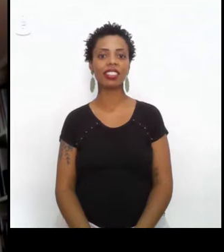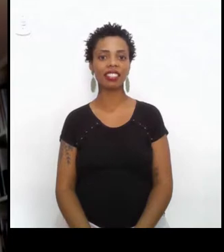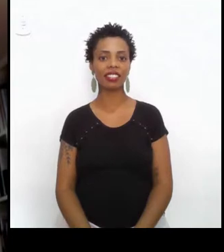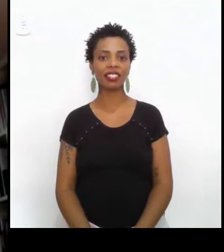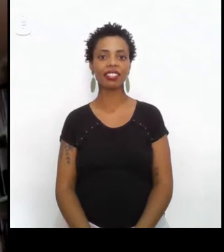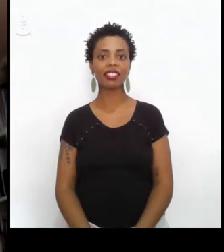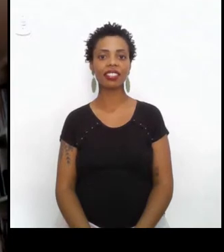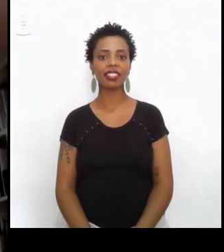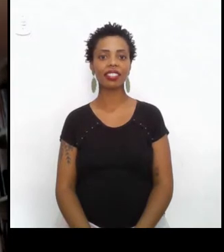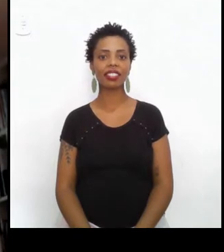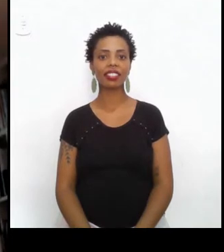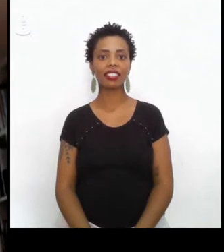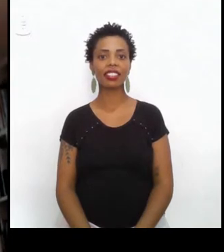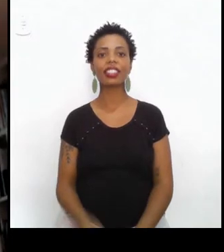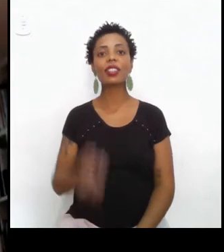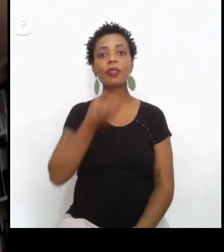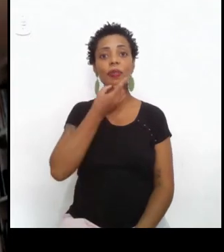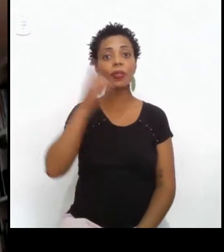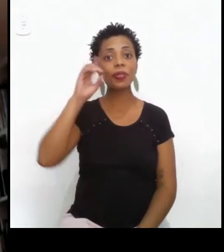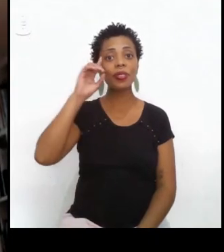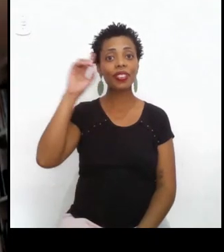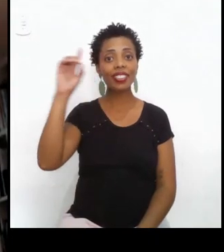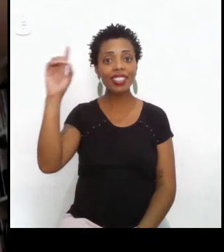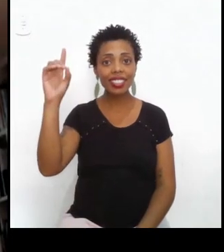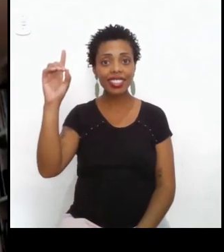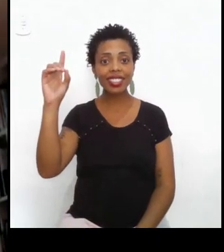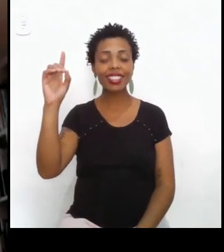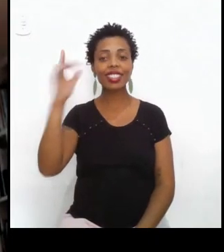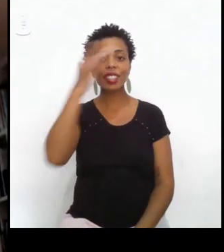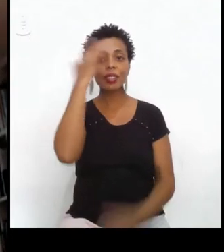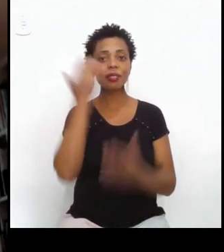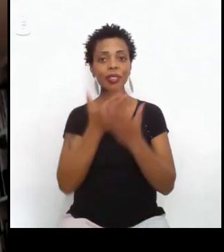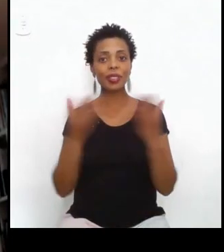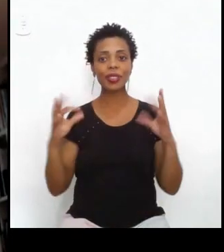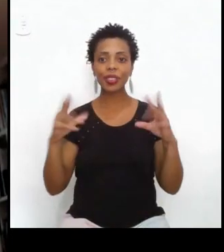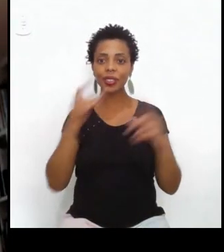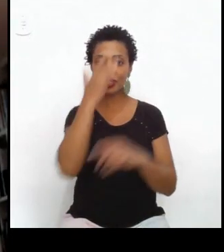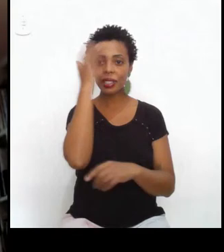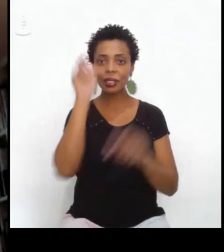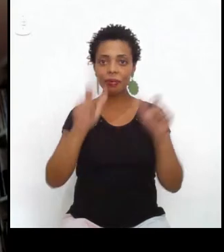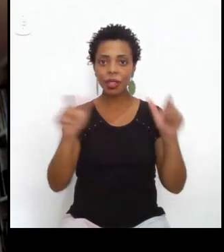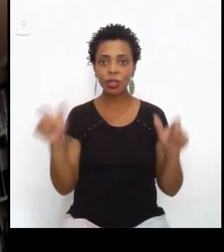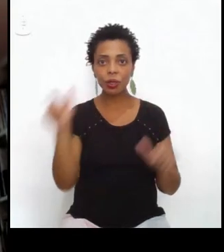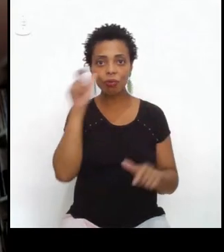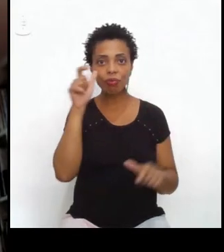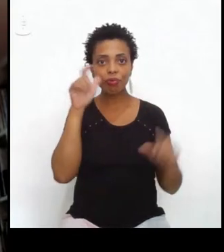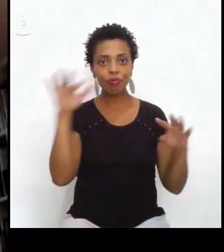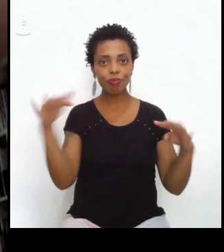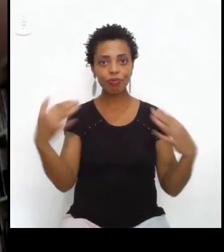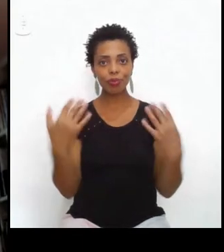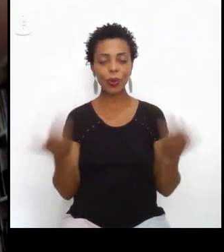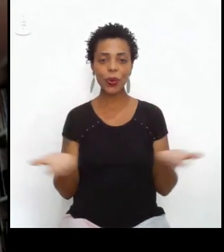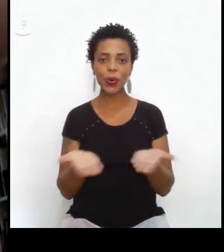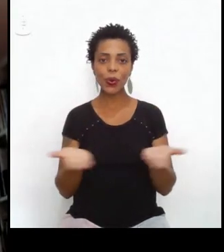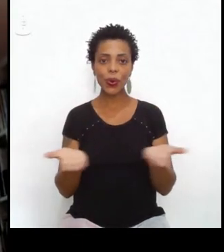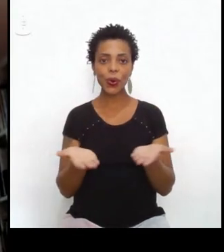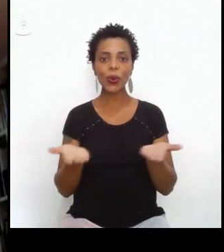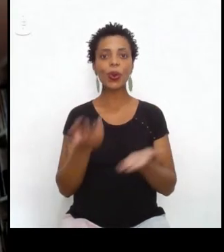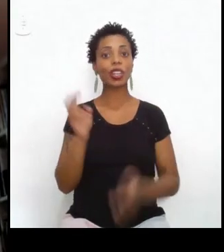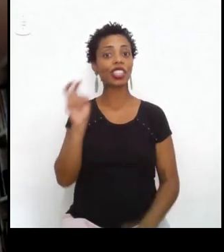Oi bom dia pessoal bom dia a todos aí nos assistindo hoje quinta-feira